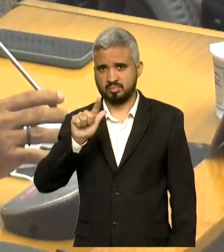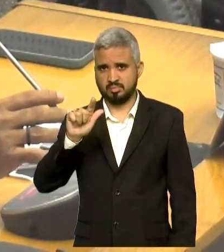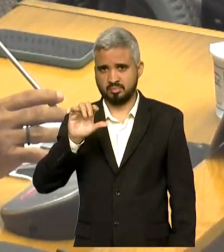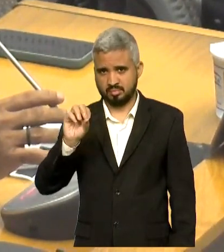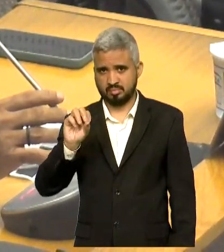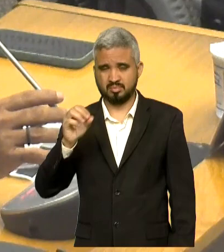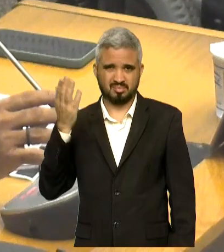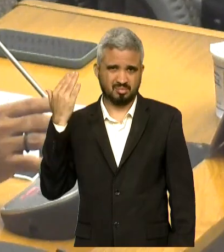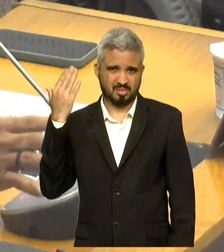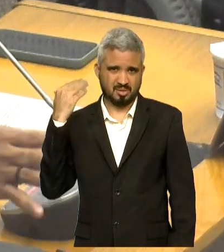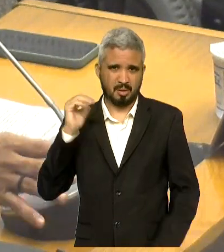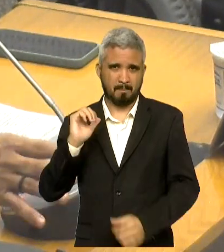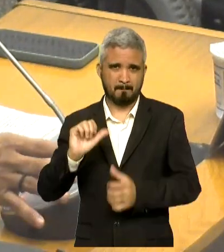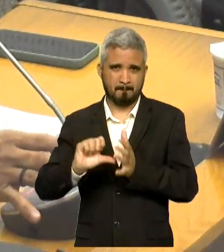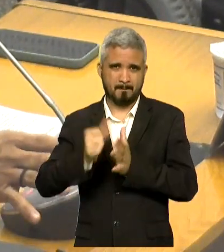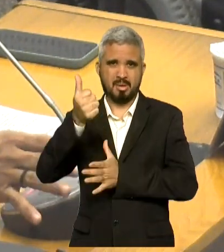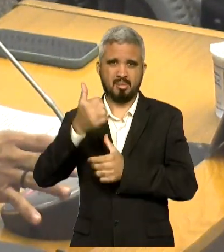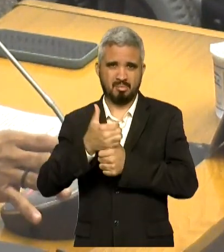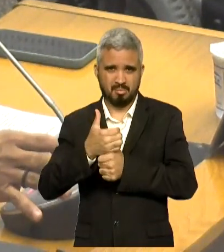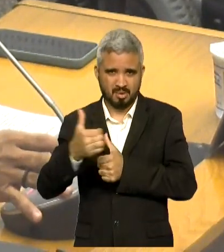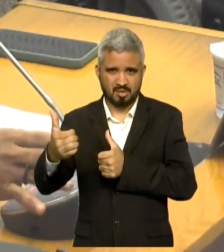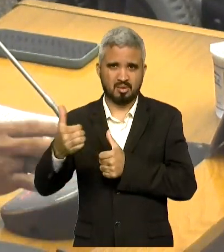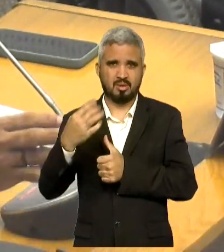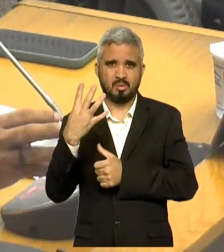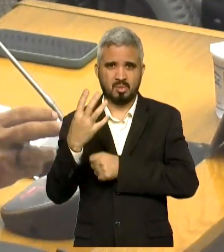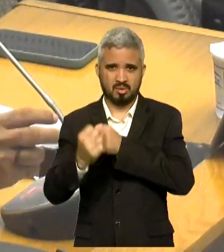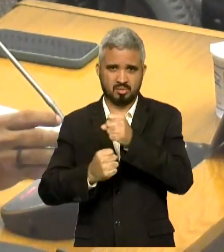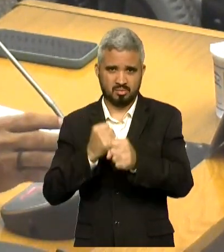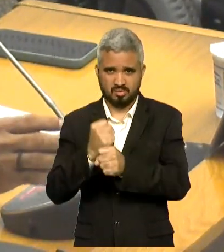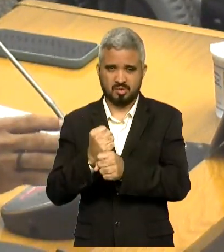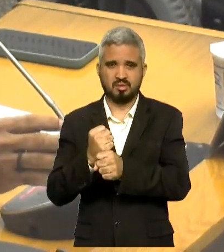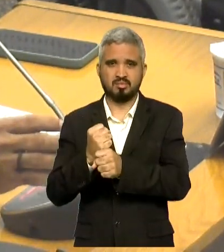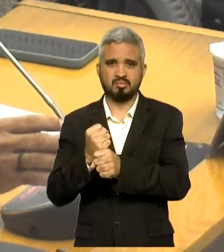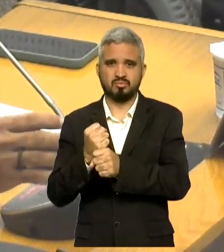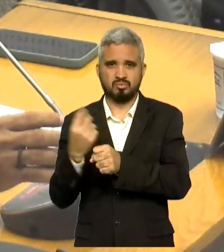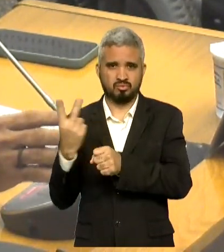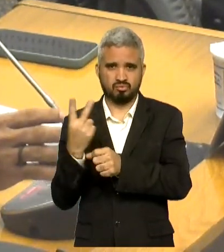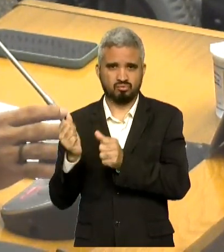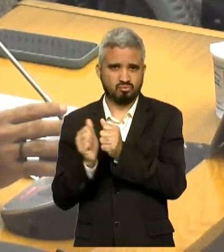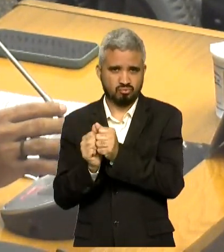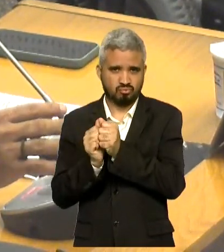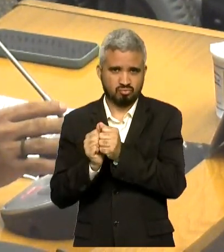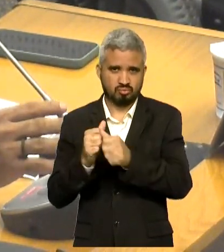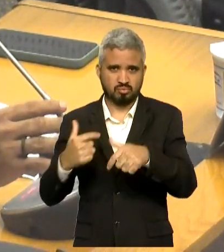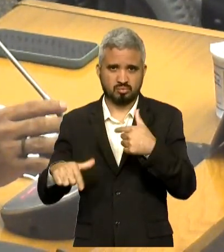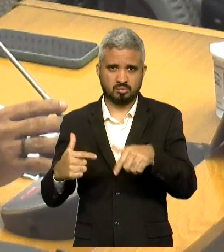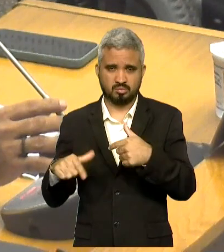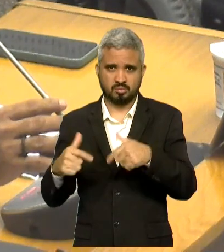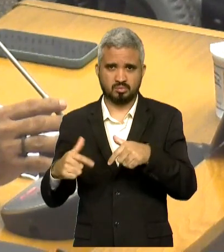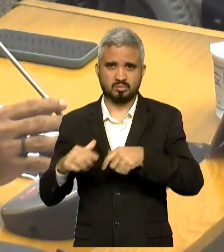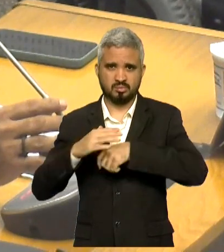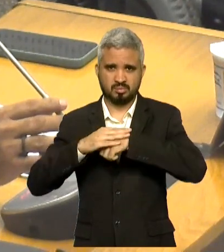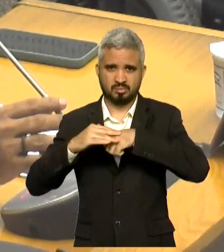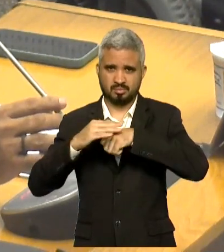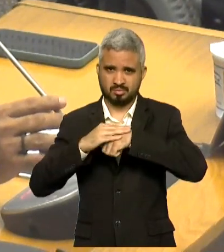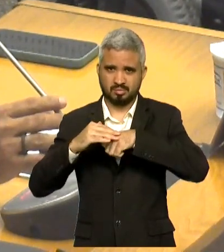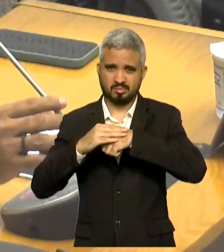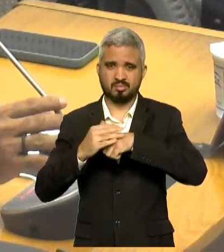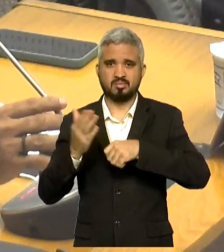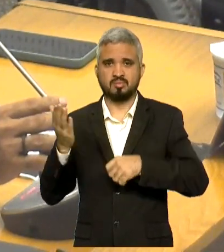com o Edilásio, como deputado federal. Um grande amigo, um grande parceiro e que eu tenho um carinho especial. Hoje, presidente do